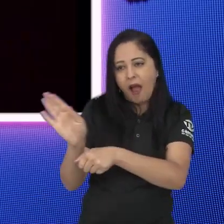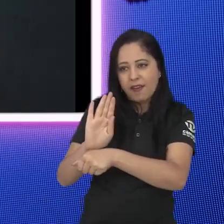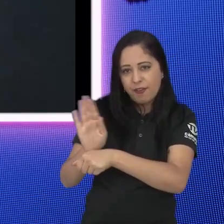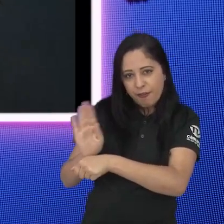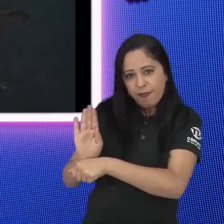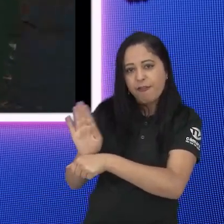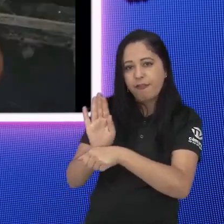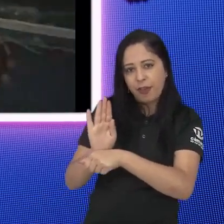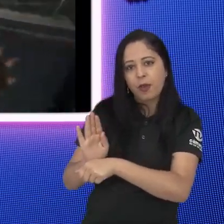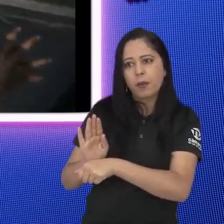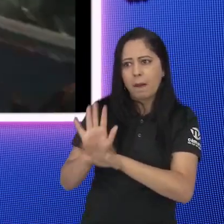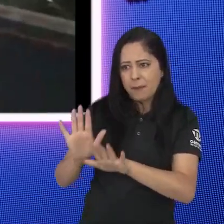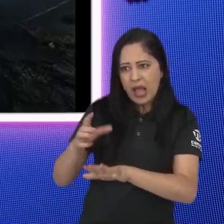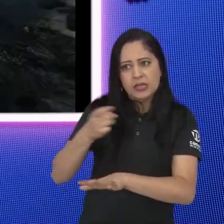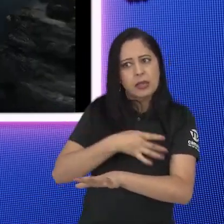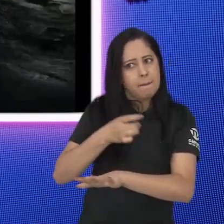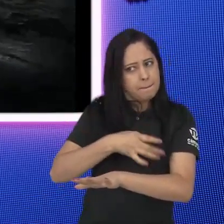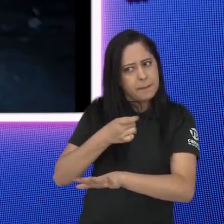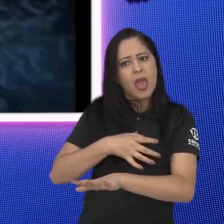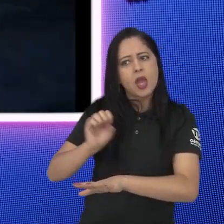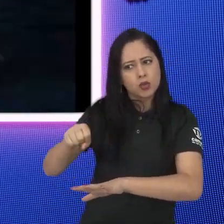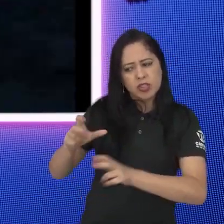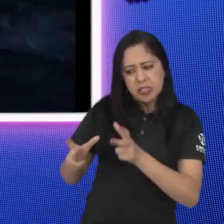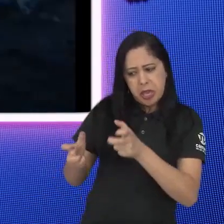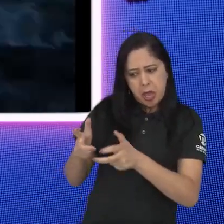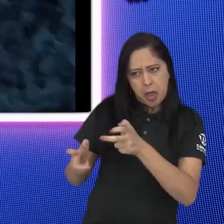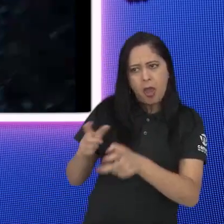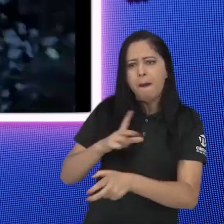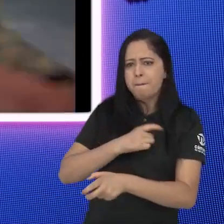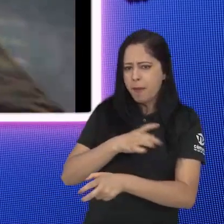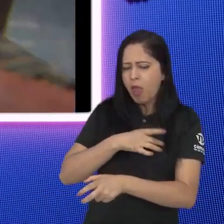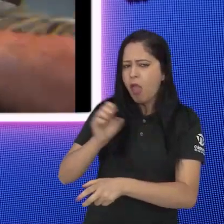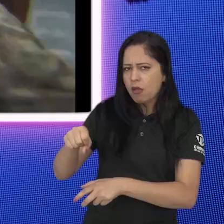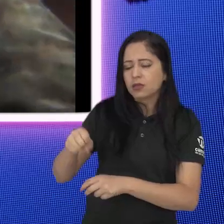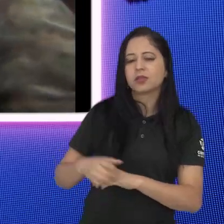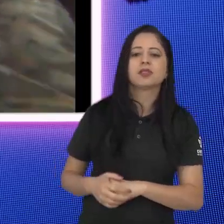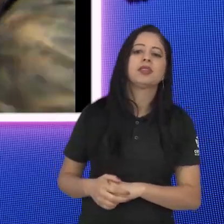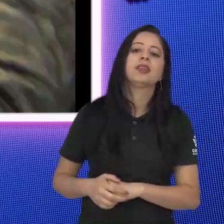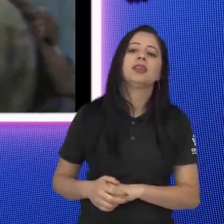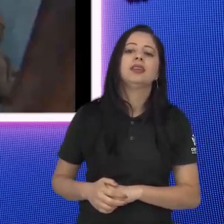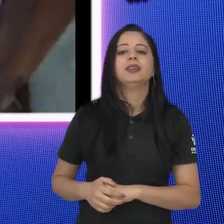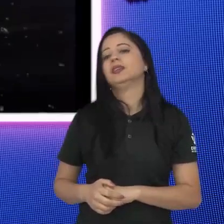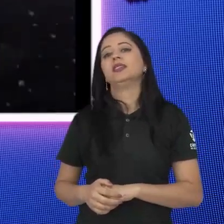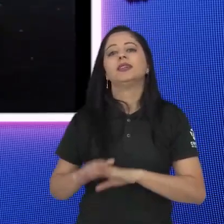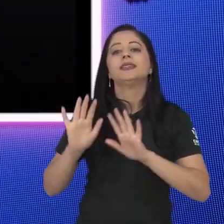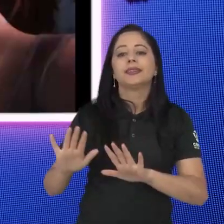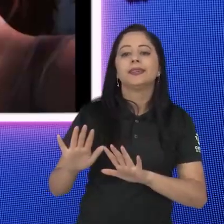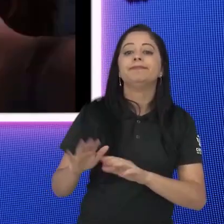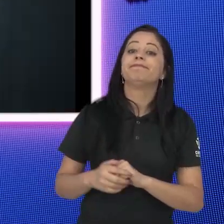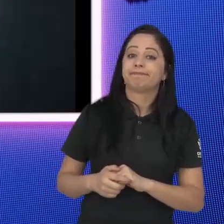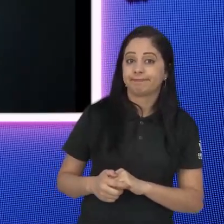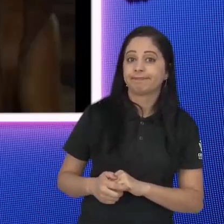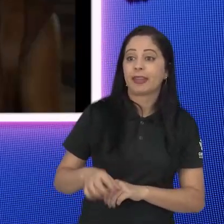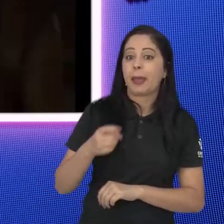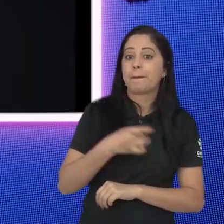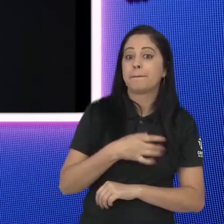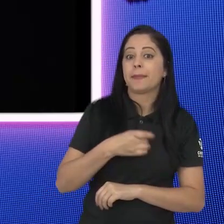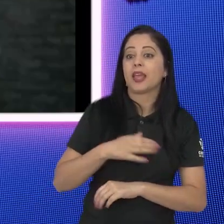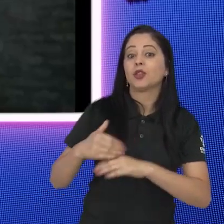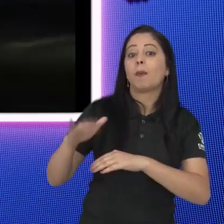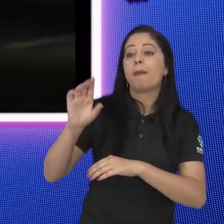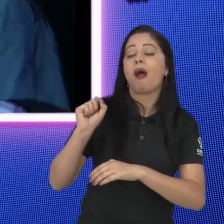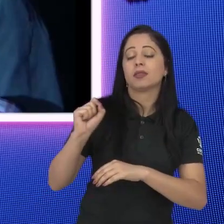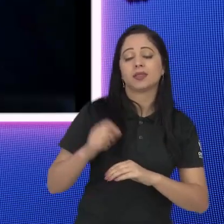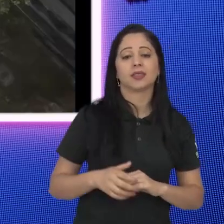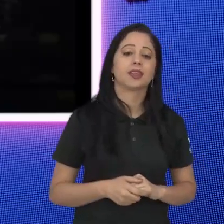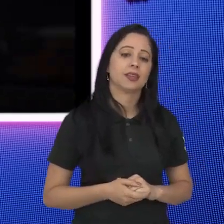base científica que dá medo na gente. É um jogo de dar medo, né? E o que dá mais medo do que a realidade? Exatamente. E